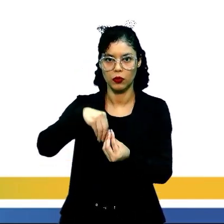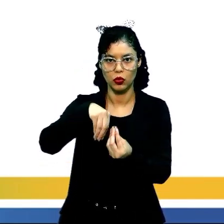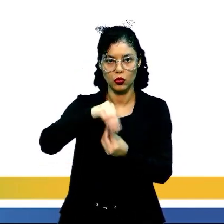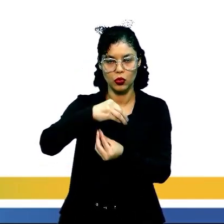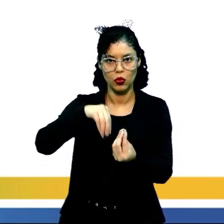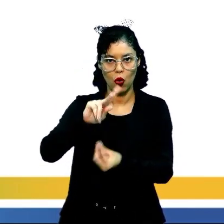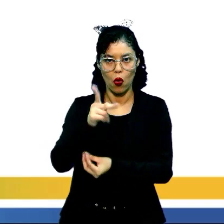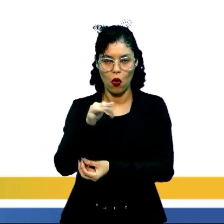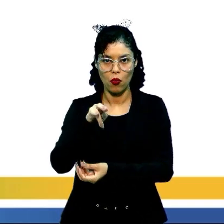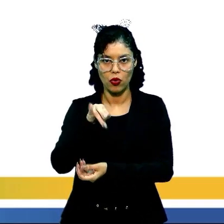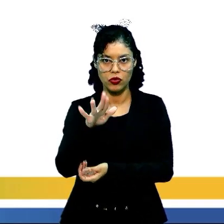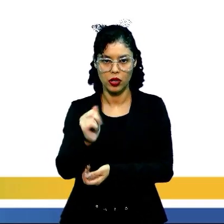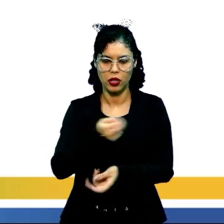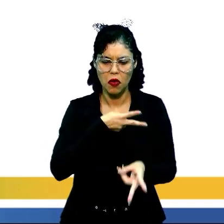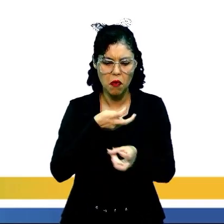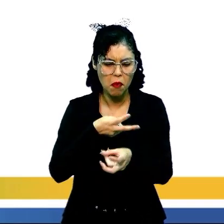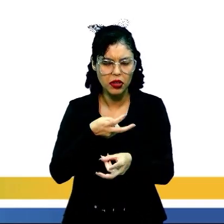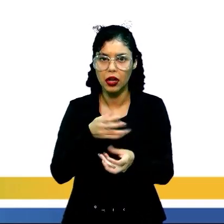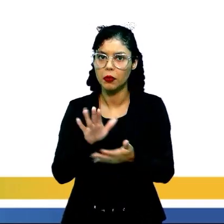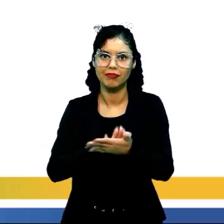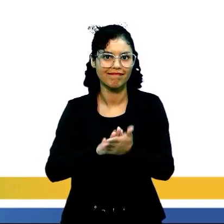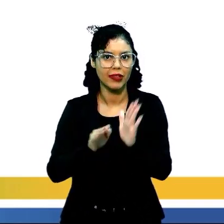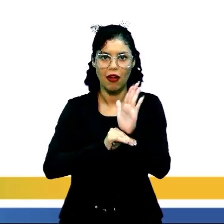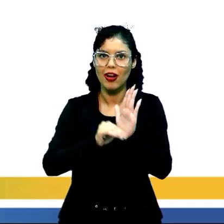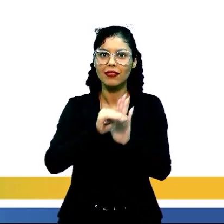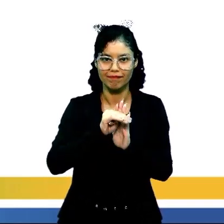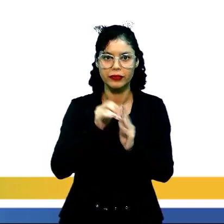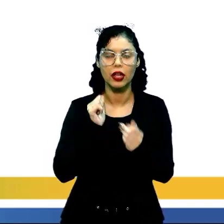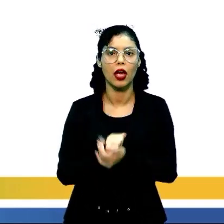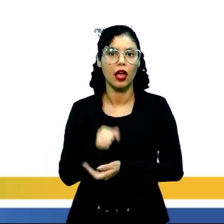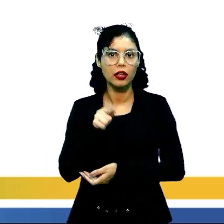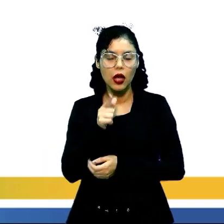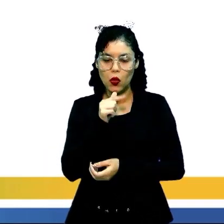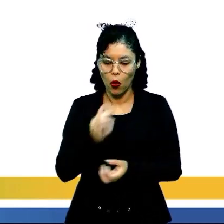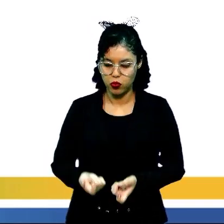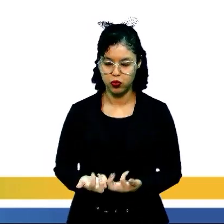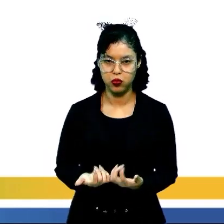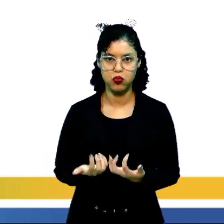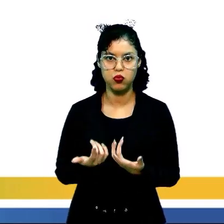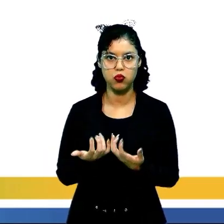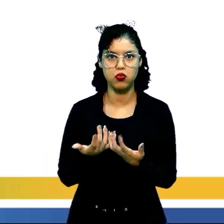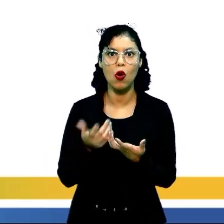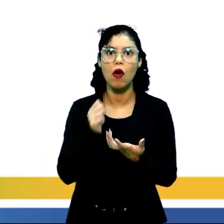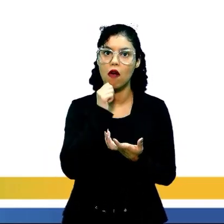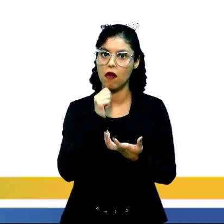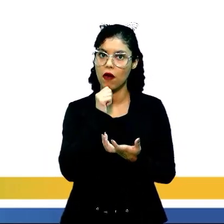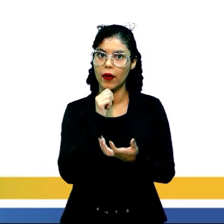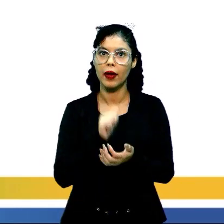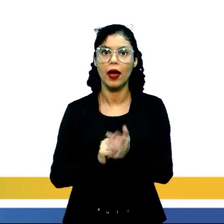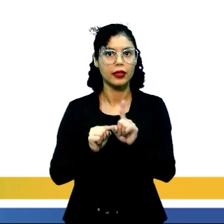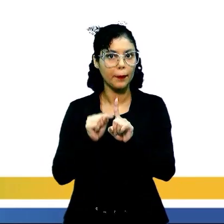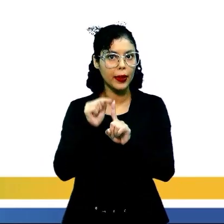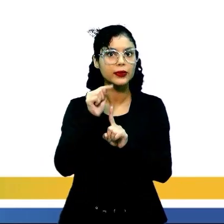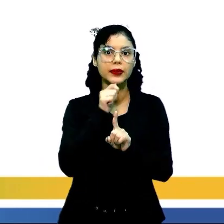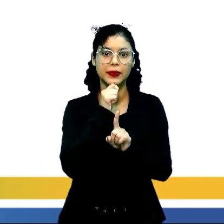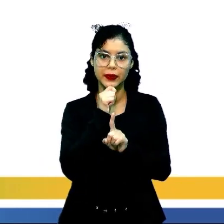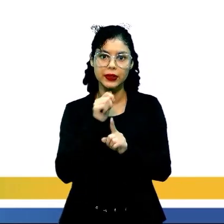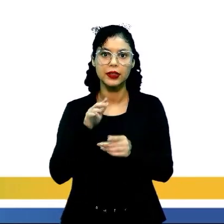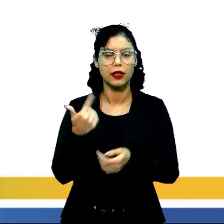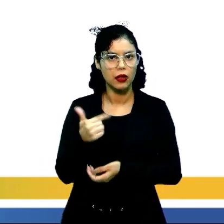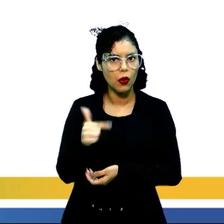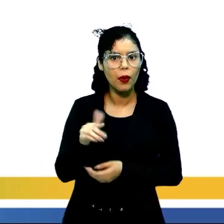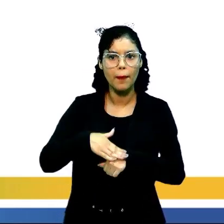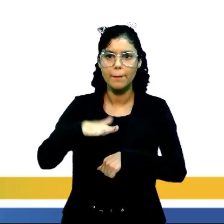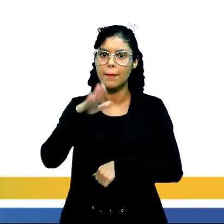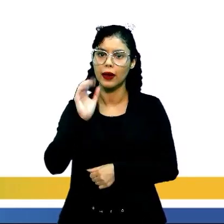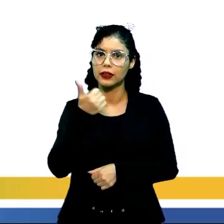homogênea, onde não há distinção das fases. Esse líquido ele é aquecido, lembrando que a temperatura de ebulição agora não é